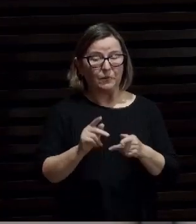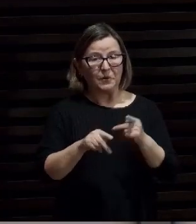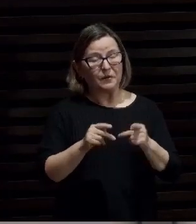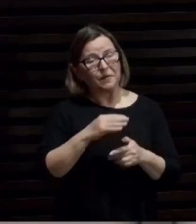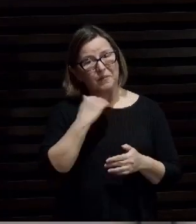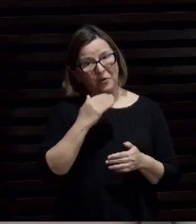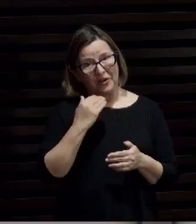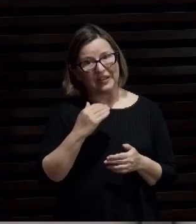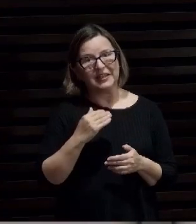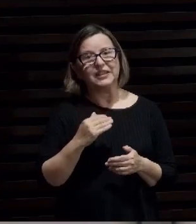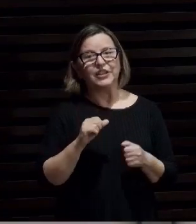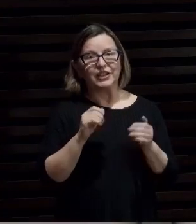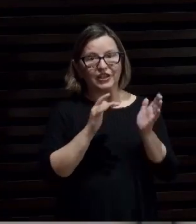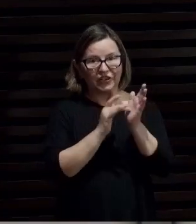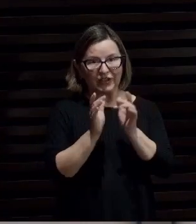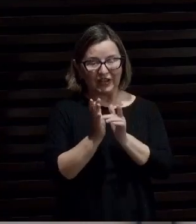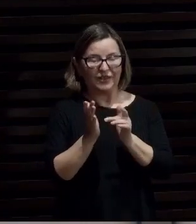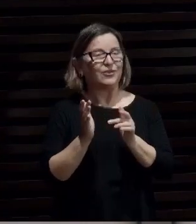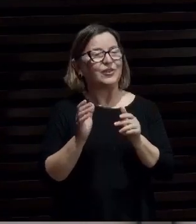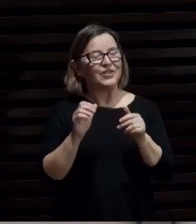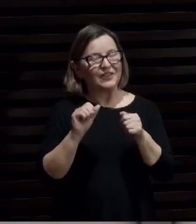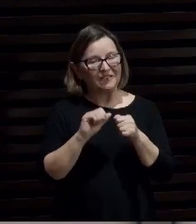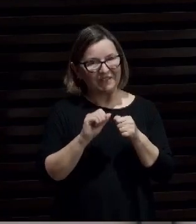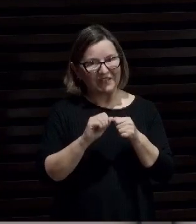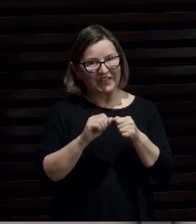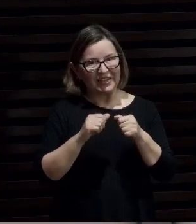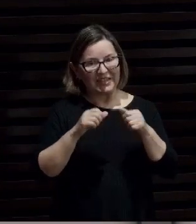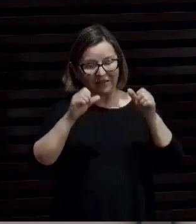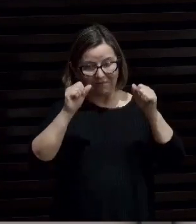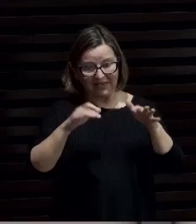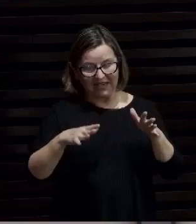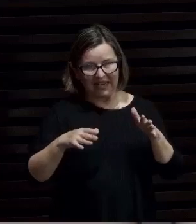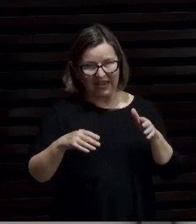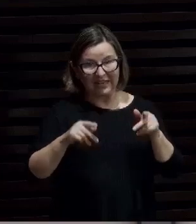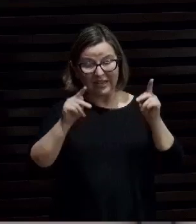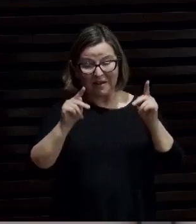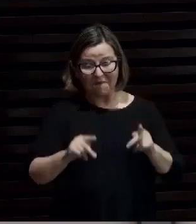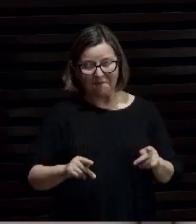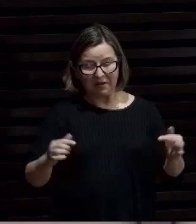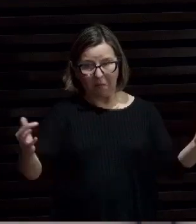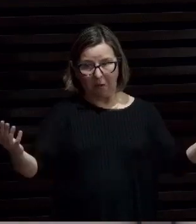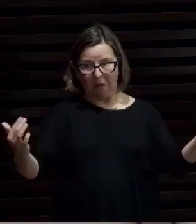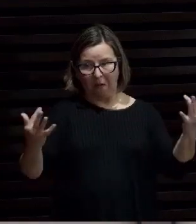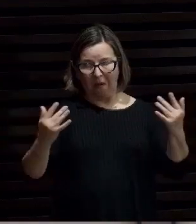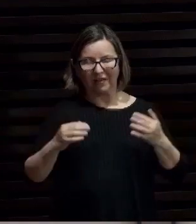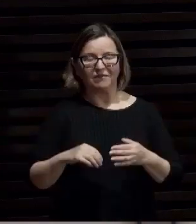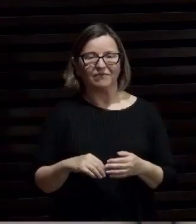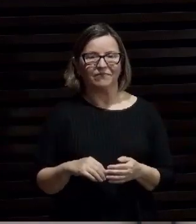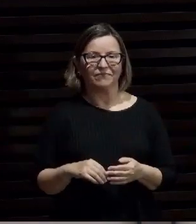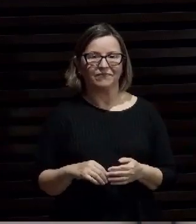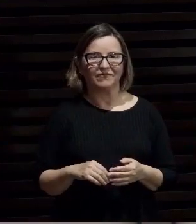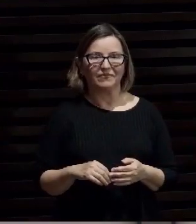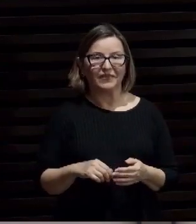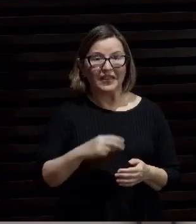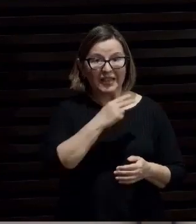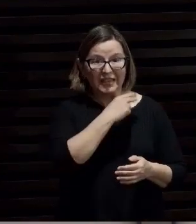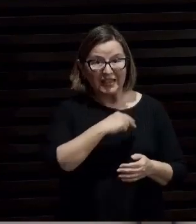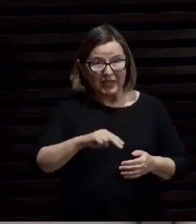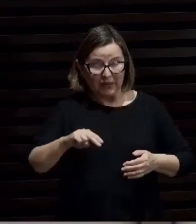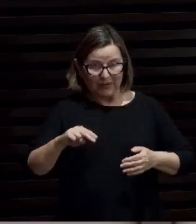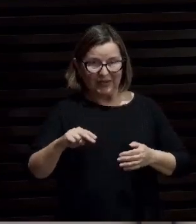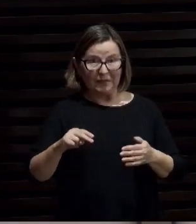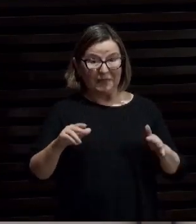gente. De modo que Nicodemos é um dentre os homens que foi atraído pelos sinais que Jesus executava.